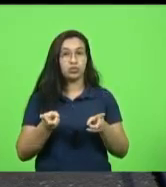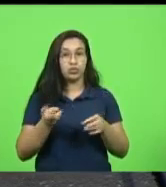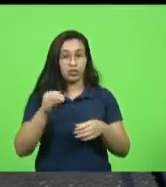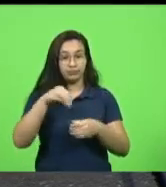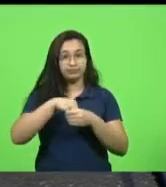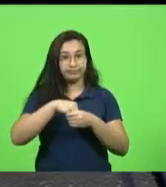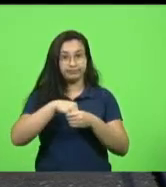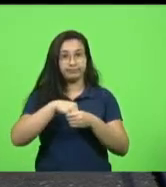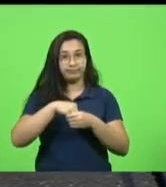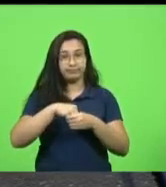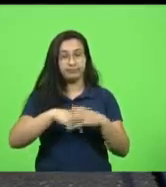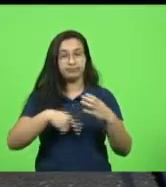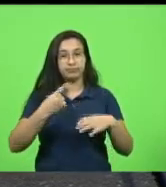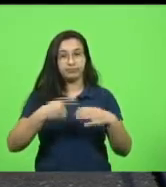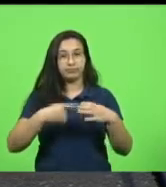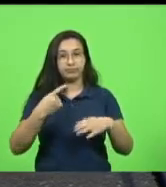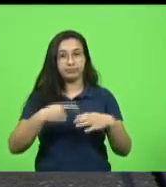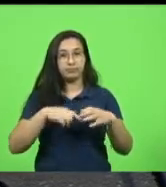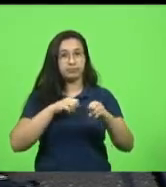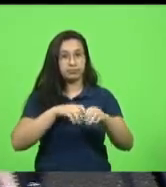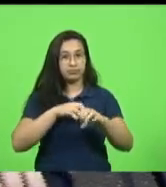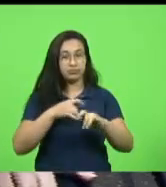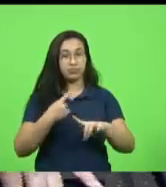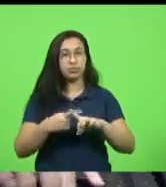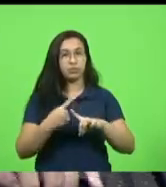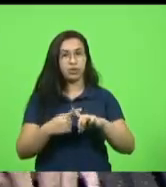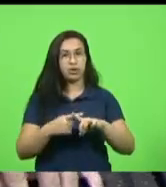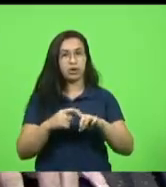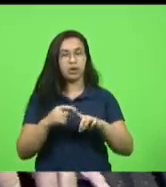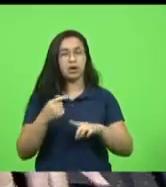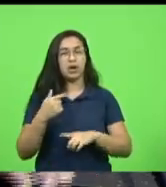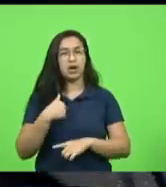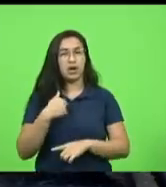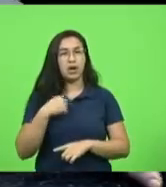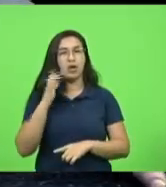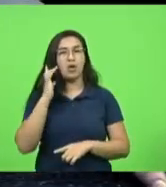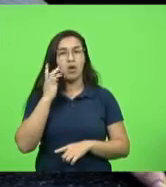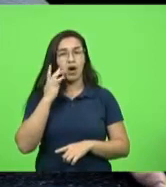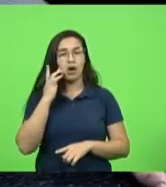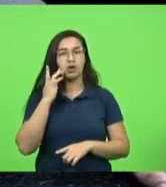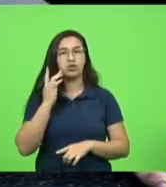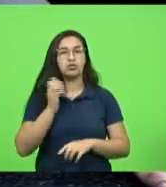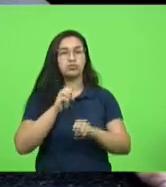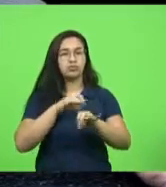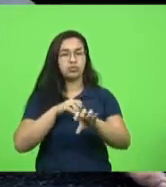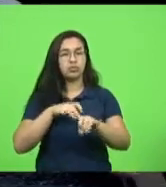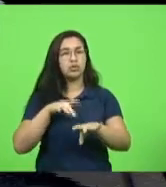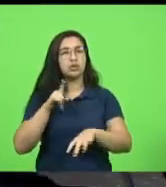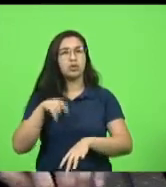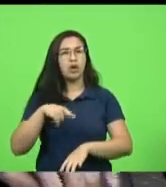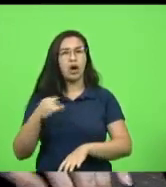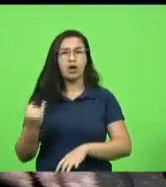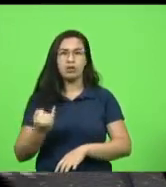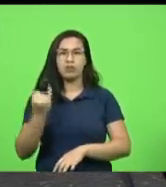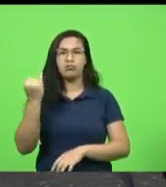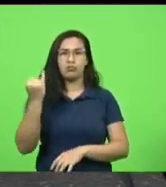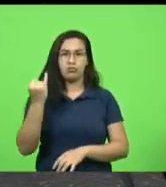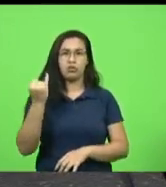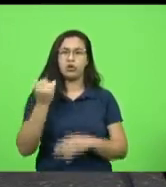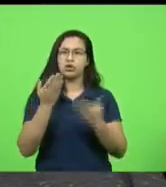Educação, porque vejo a educação como muito importante, considero a Comissão de